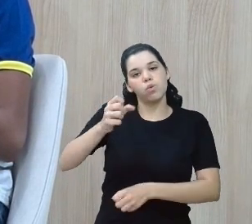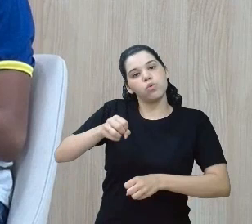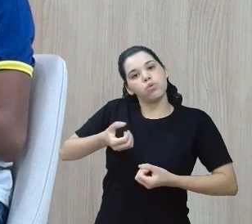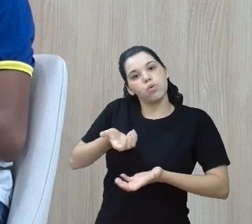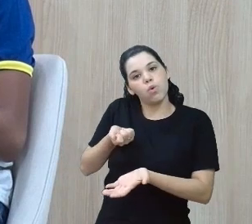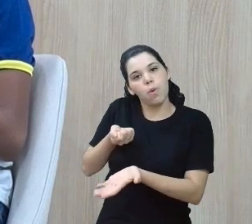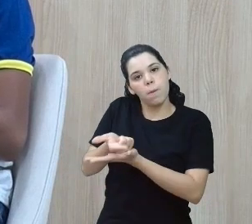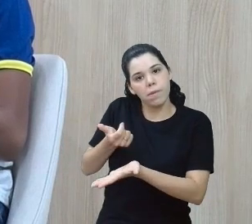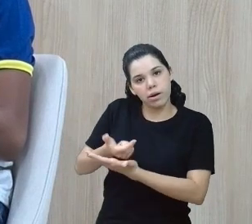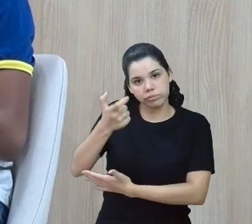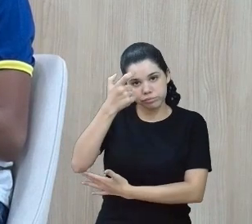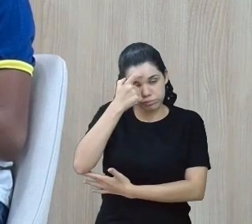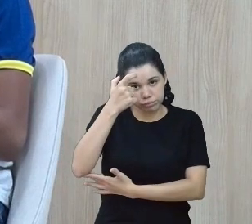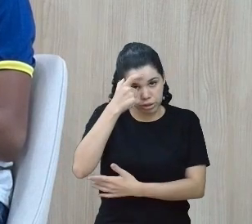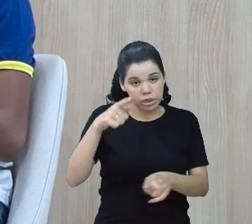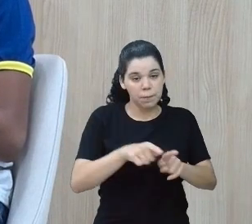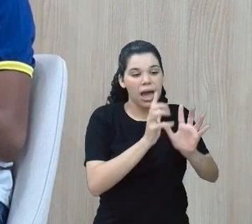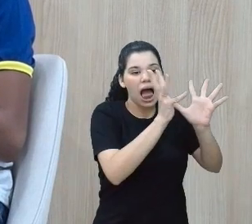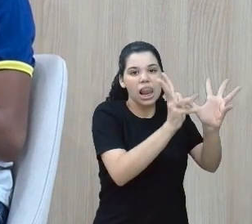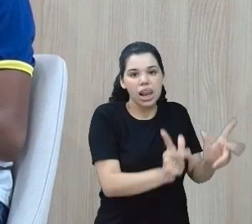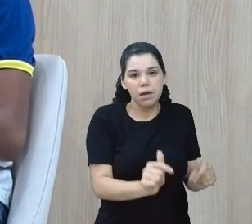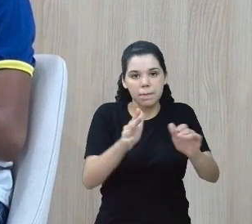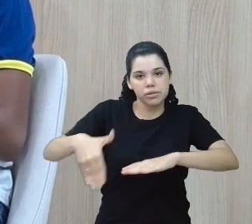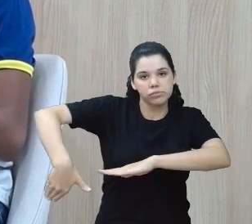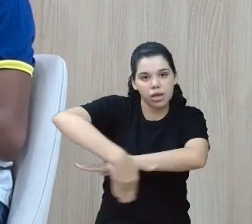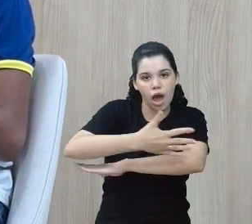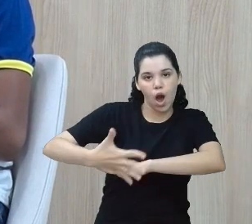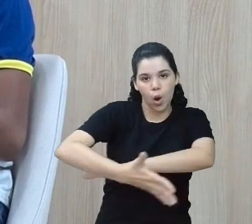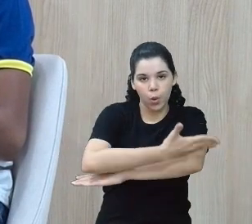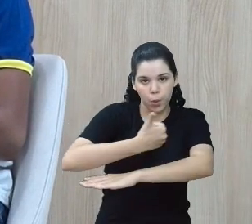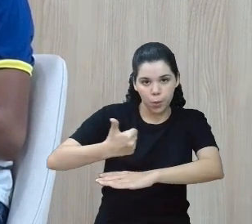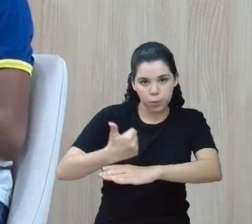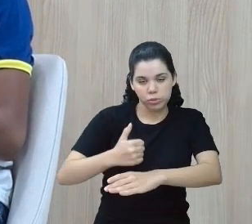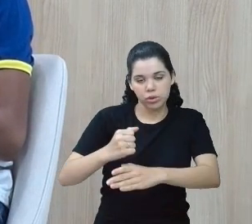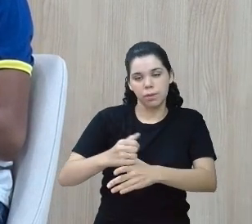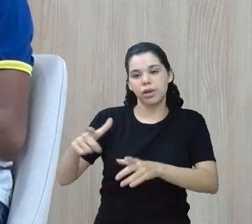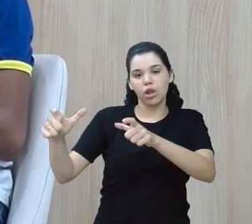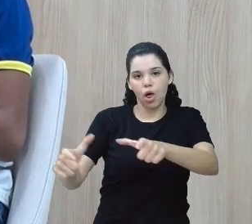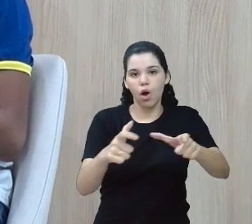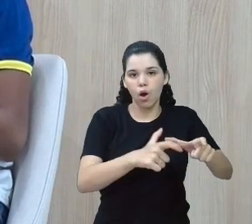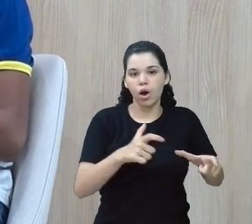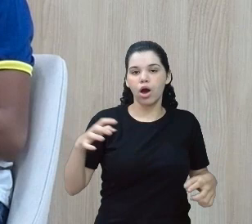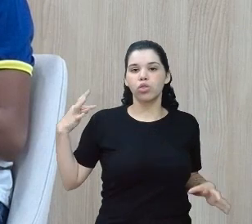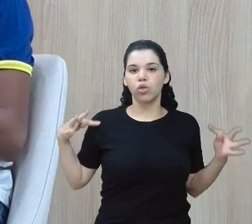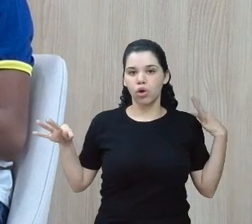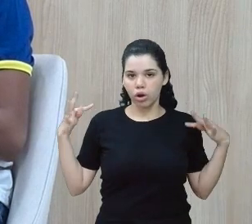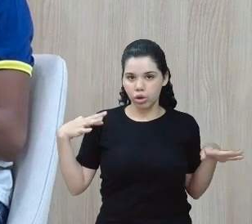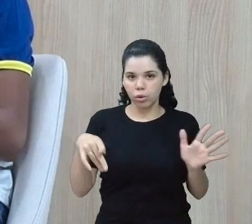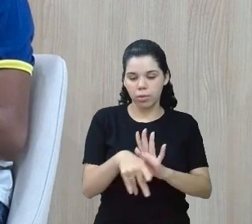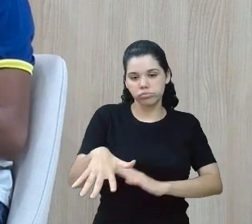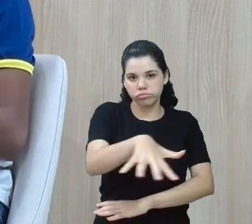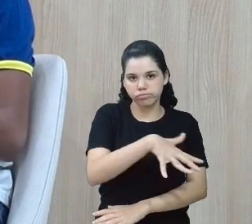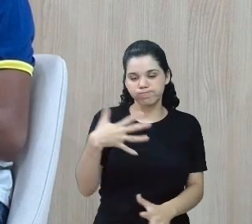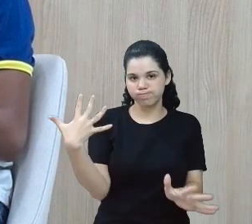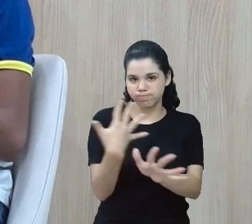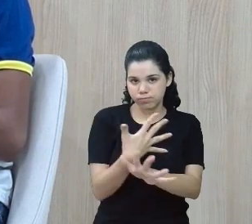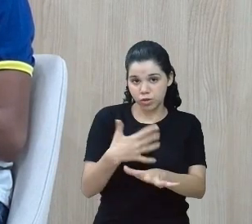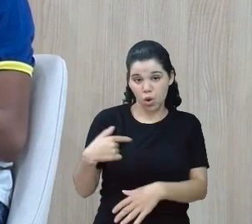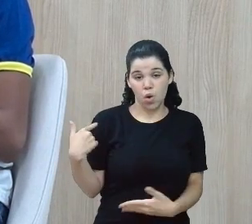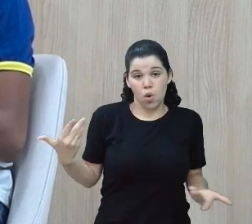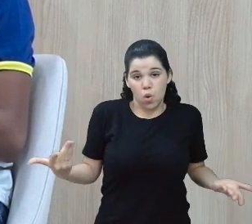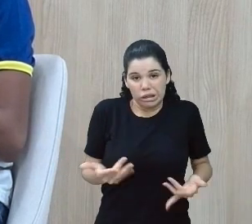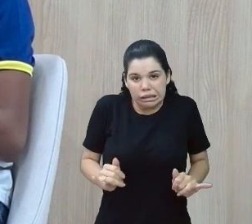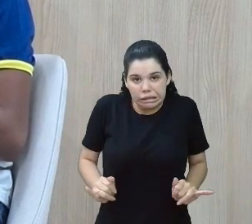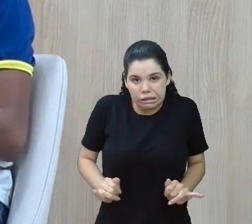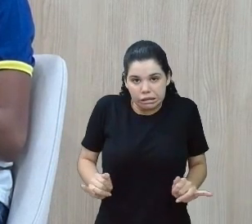mutirões de limpeza em parques, ruas, canais e pontos turísticos, entre outros pontos da cidade. Hoje sofremos com